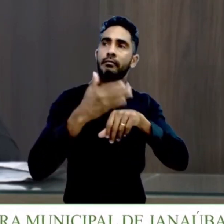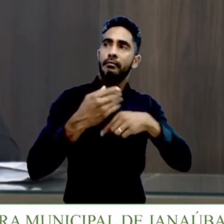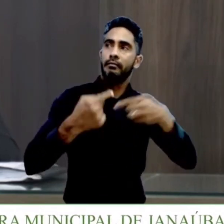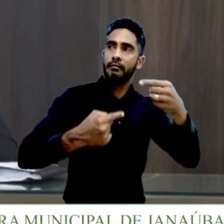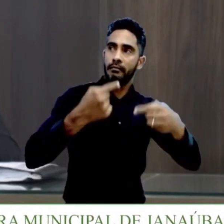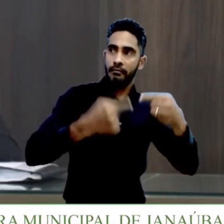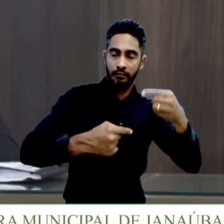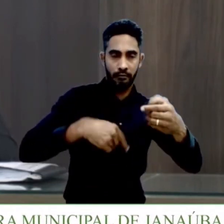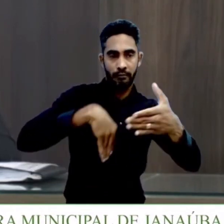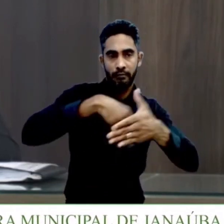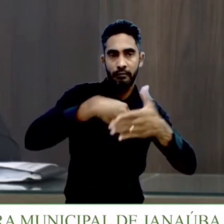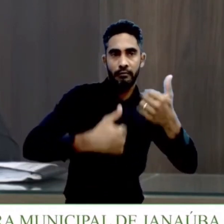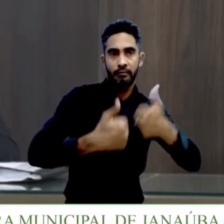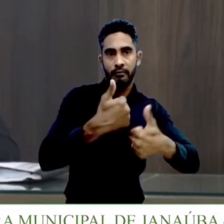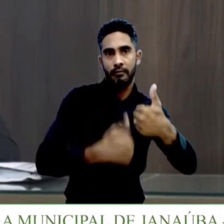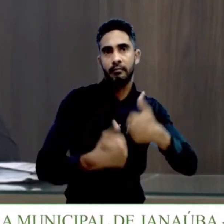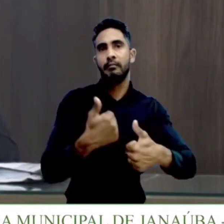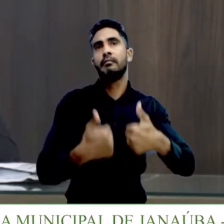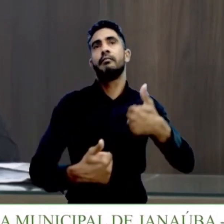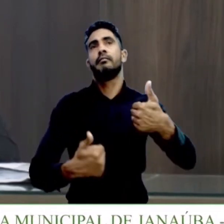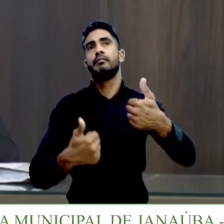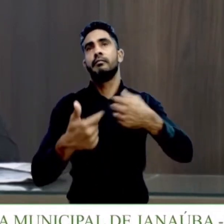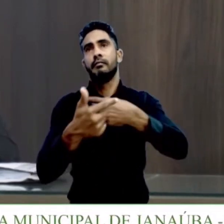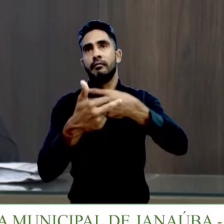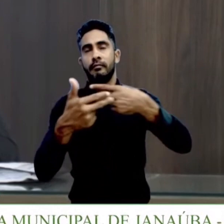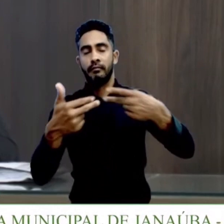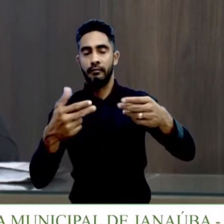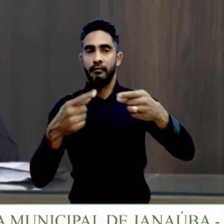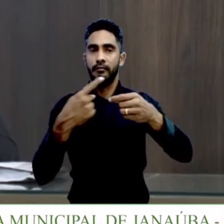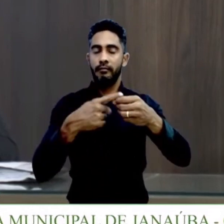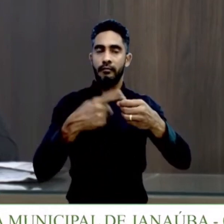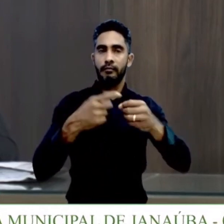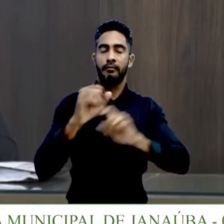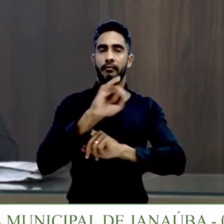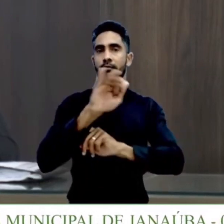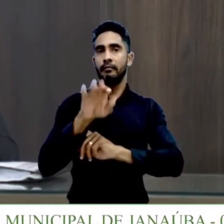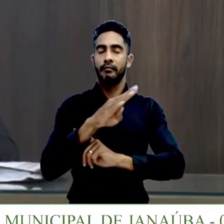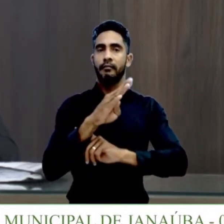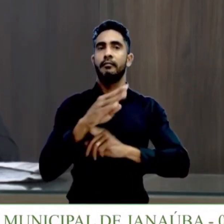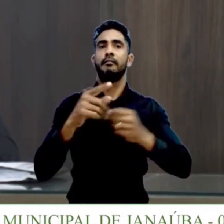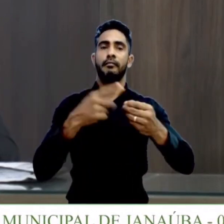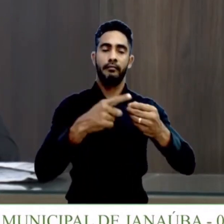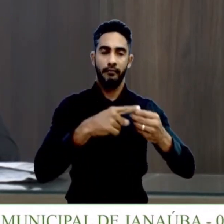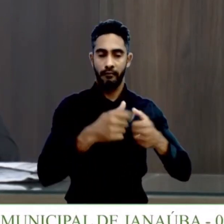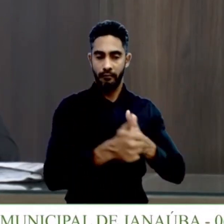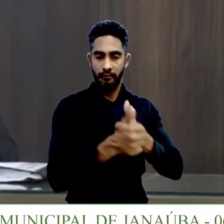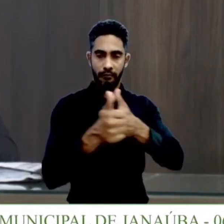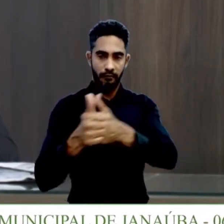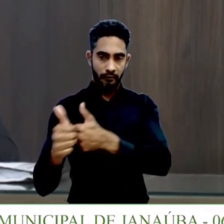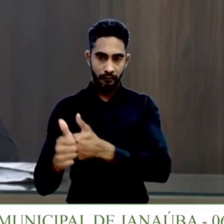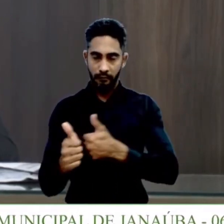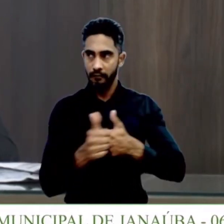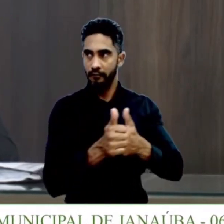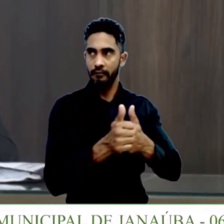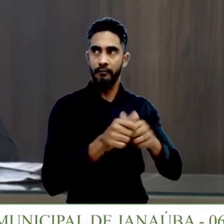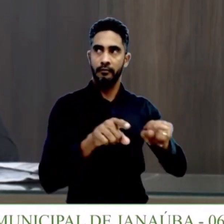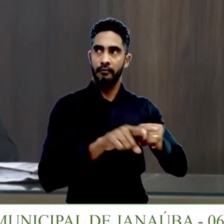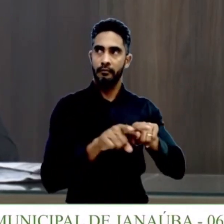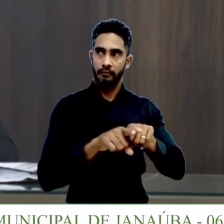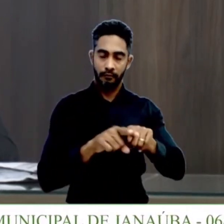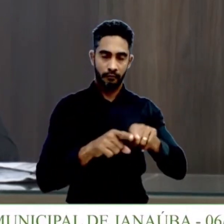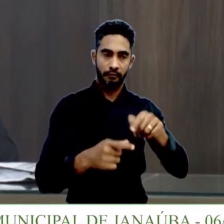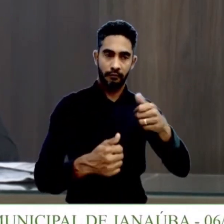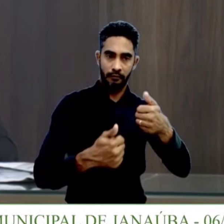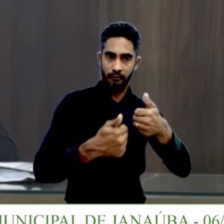campeonatos de futebol de várzea realizados no município de Janaúba e nos municípios vizinhos. As atividades